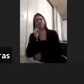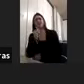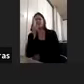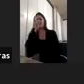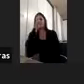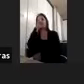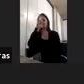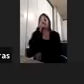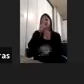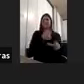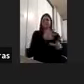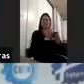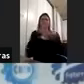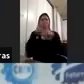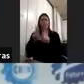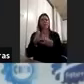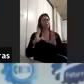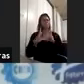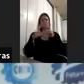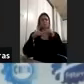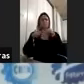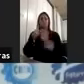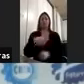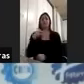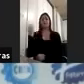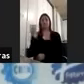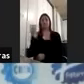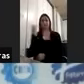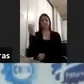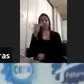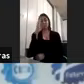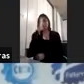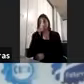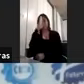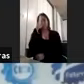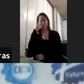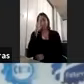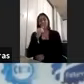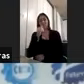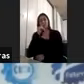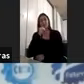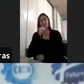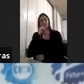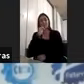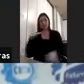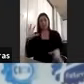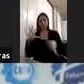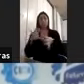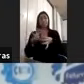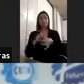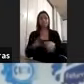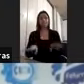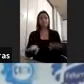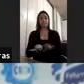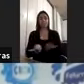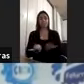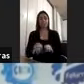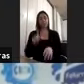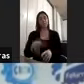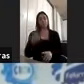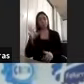muito importante. E as mulheres assim também, né, se unindo e fazendo ações efetivas, né, buscando as